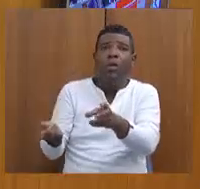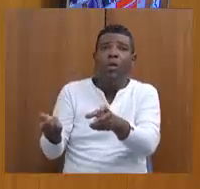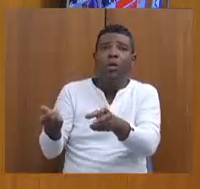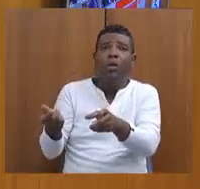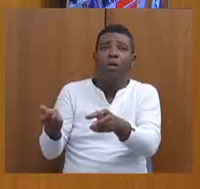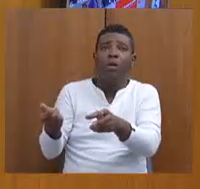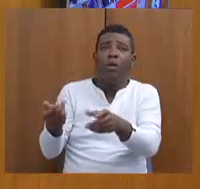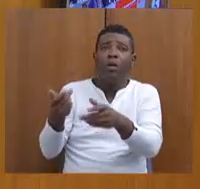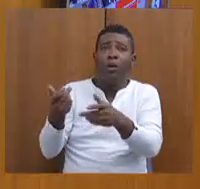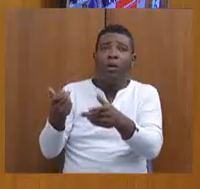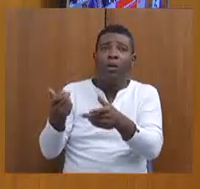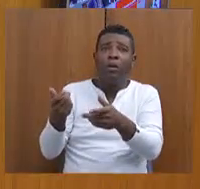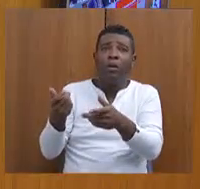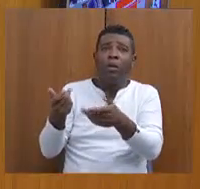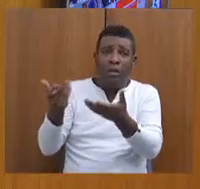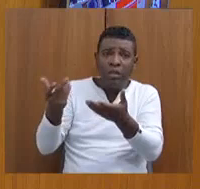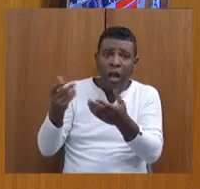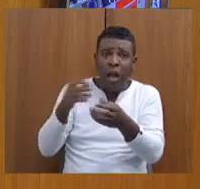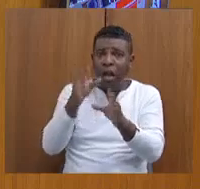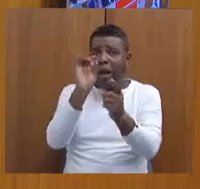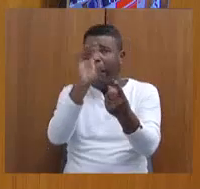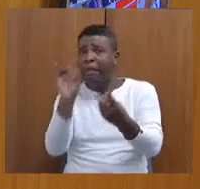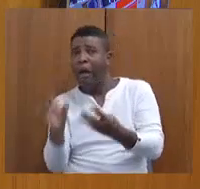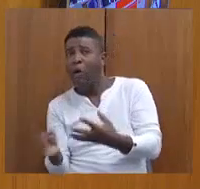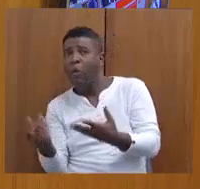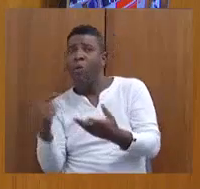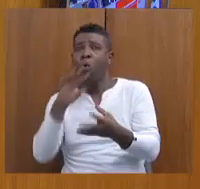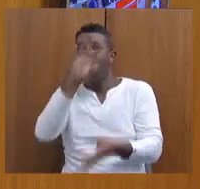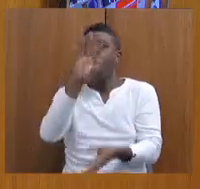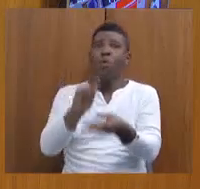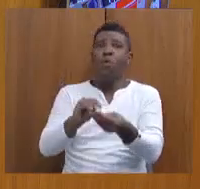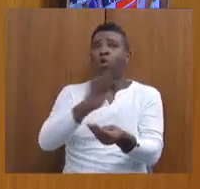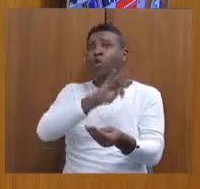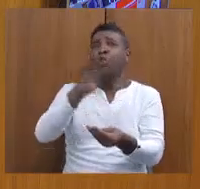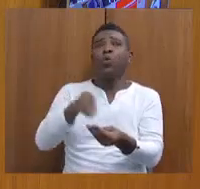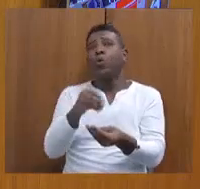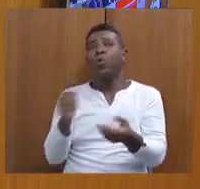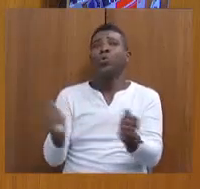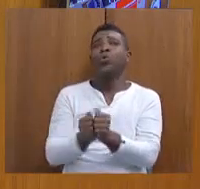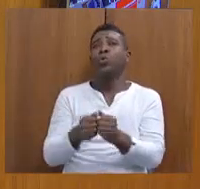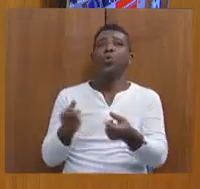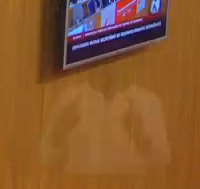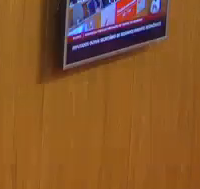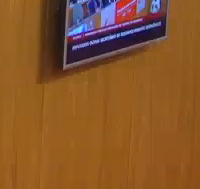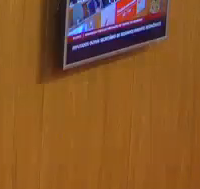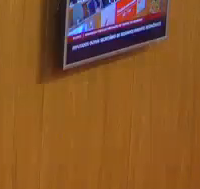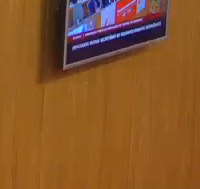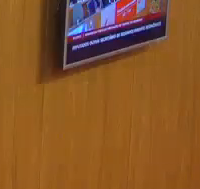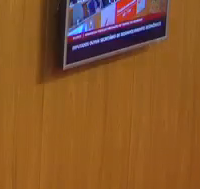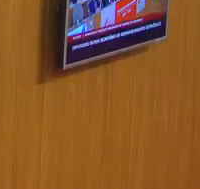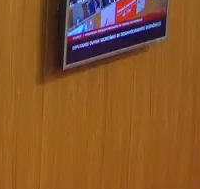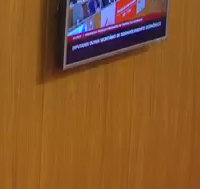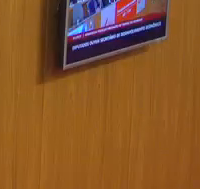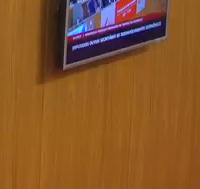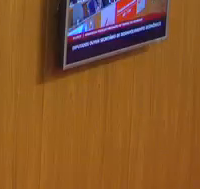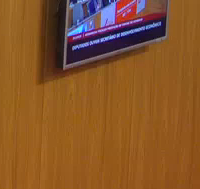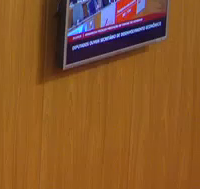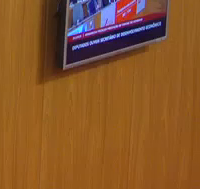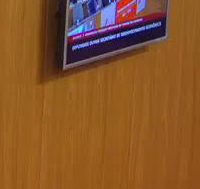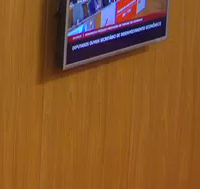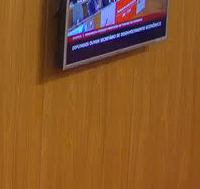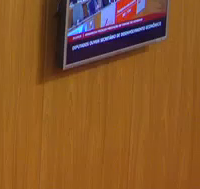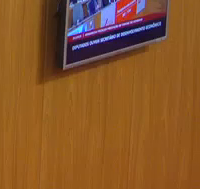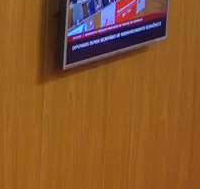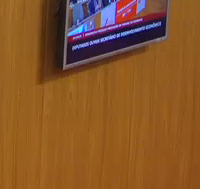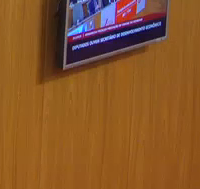pois não vamos deixar os outros deputados falar que às vezes a gente pode comentar algum assunto que pertinente também é o que eu